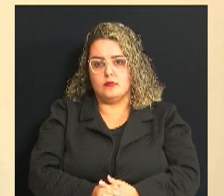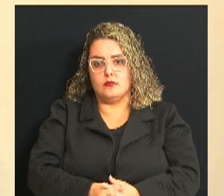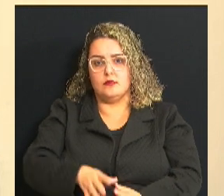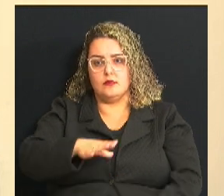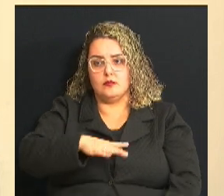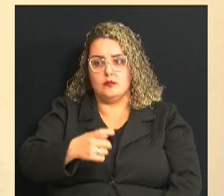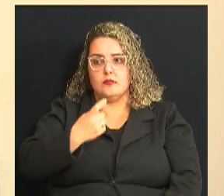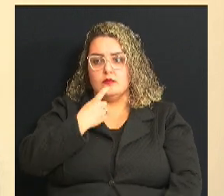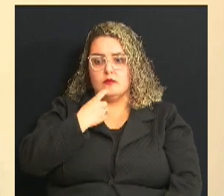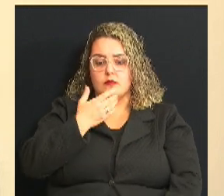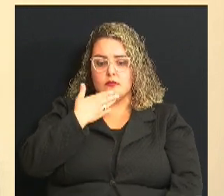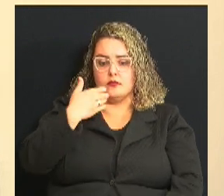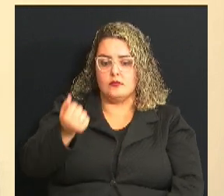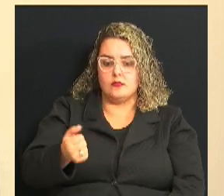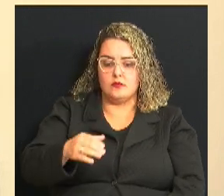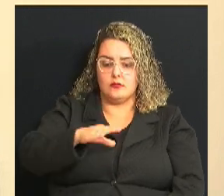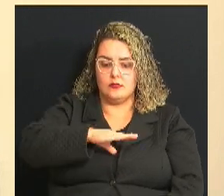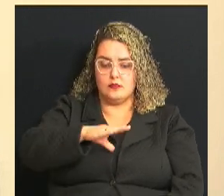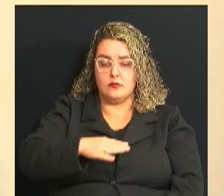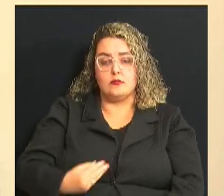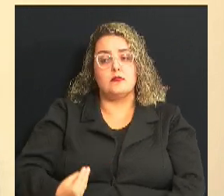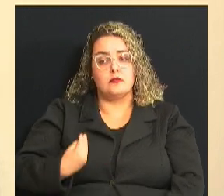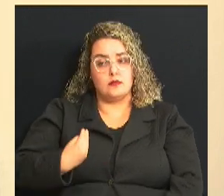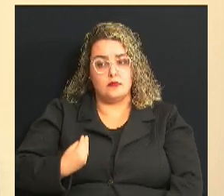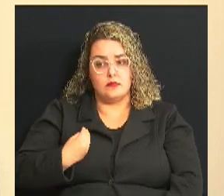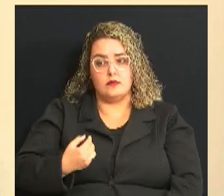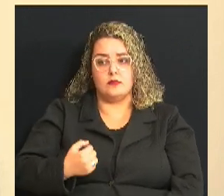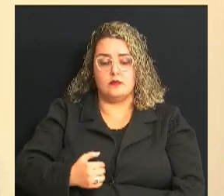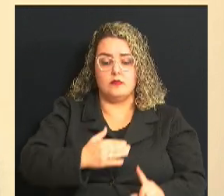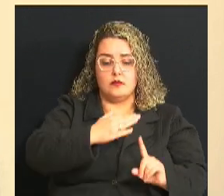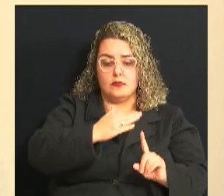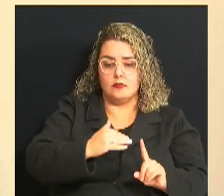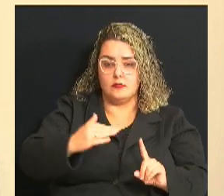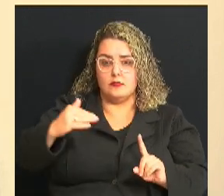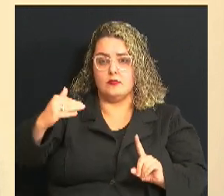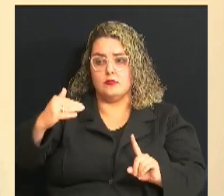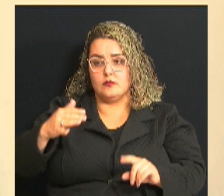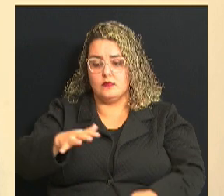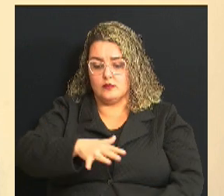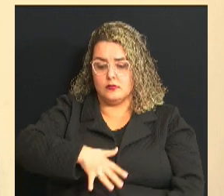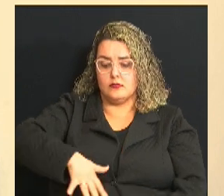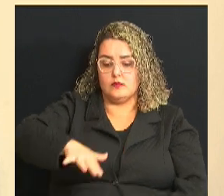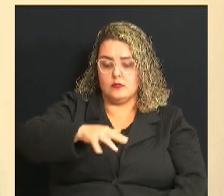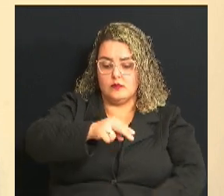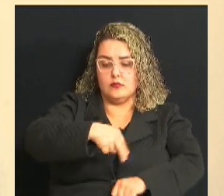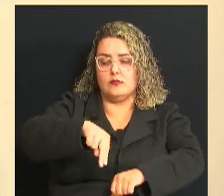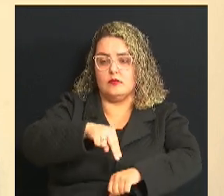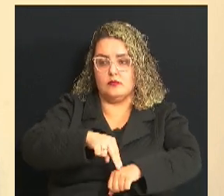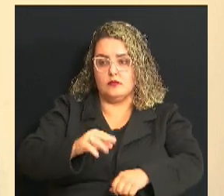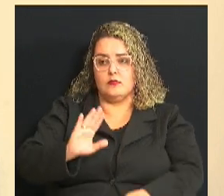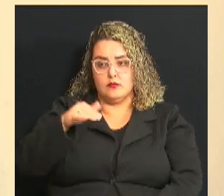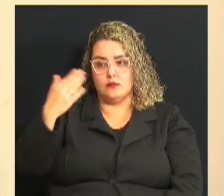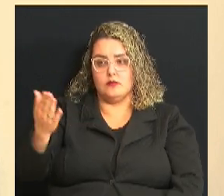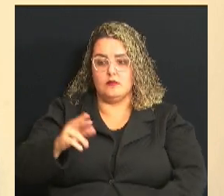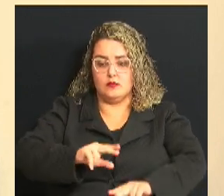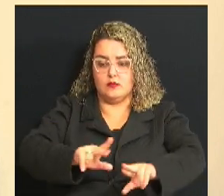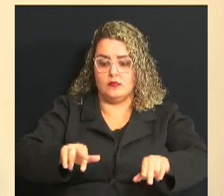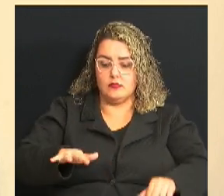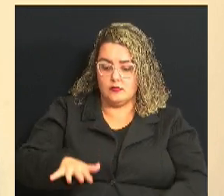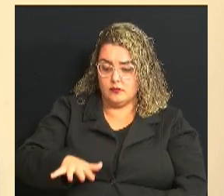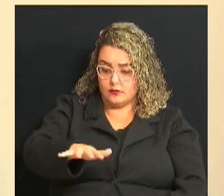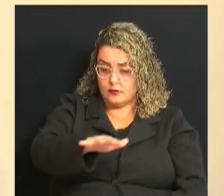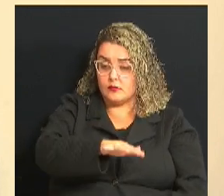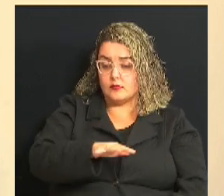das melhores cidades para se viver, que se destaca no cenário nacional até internacional em várias áreas,